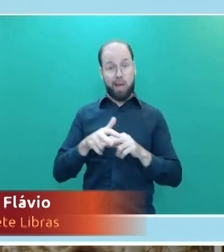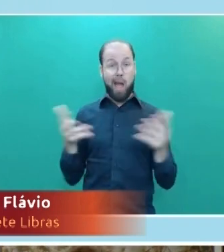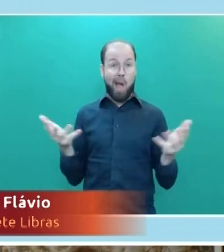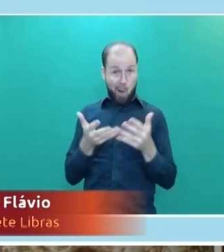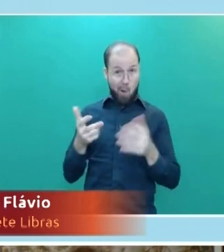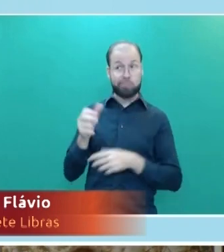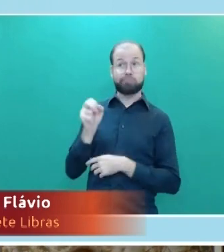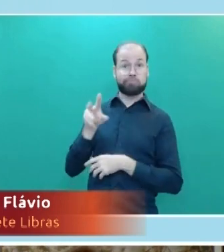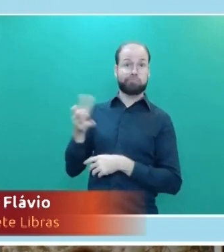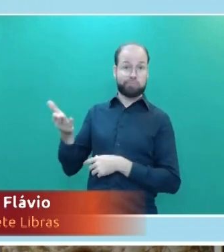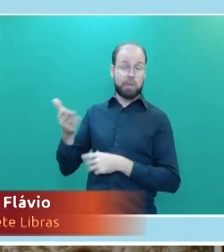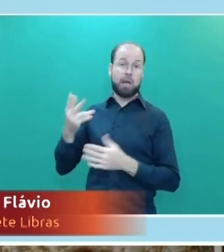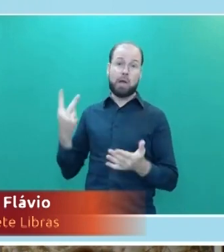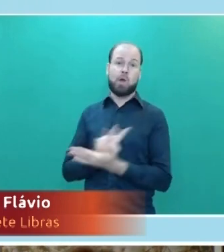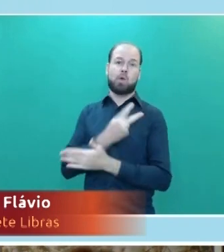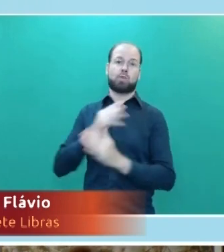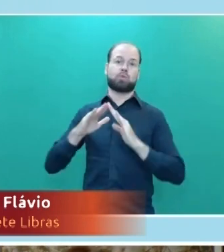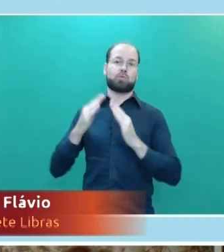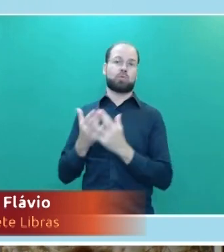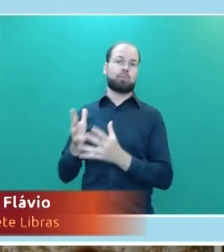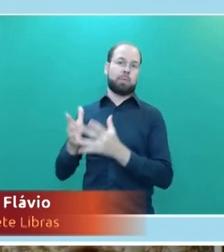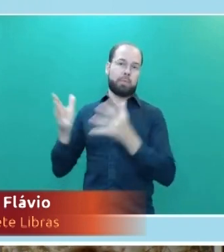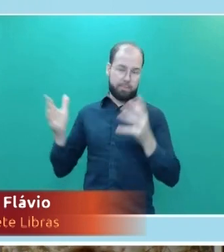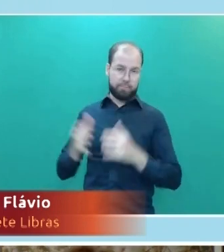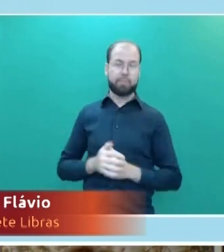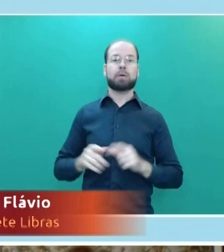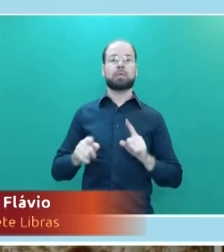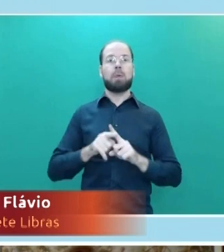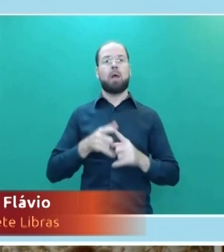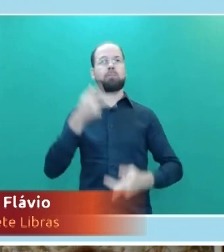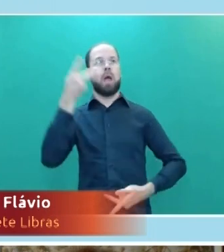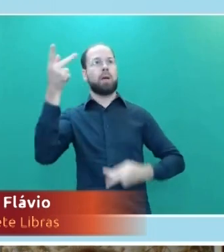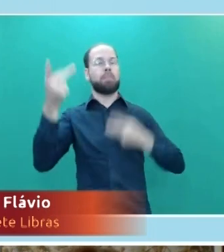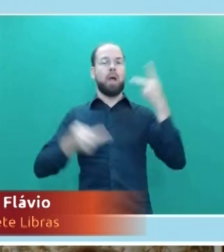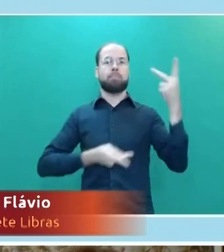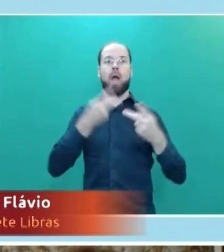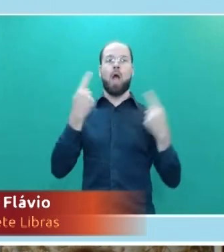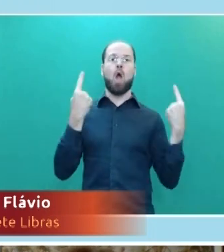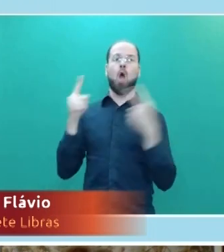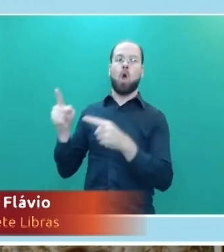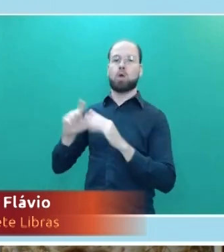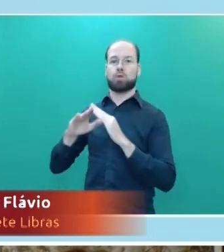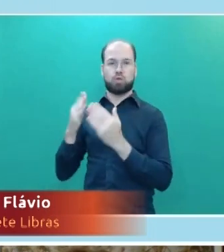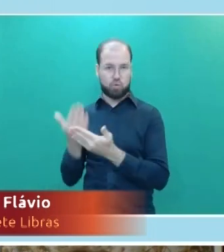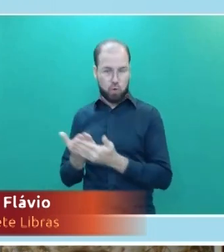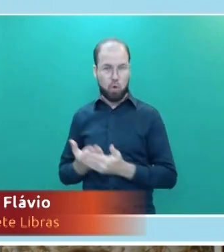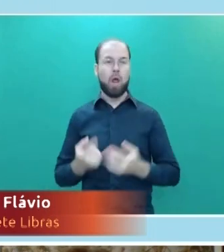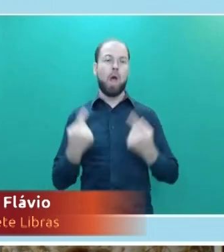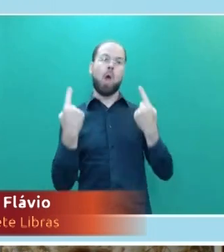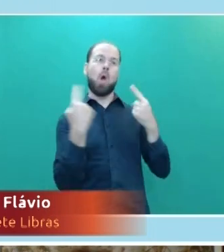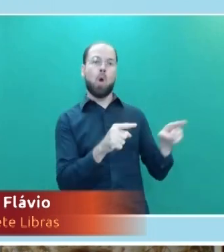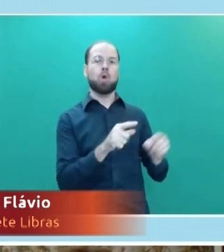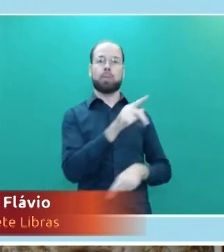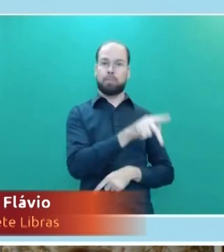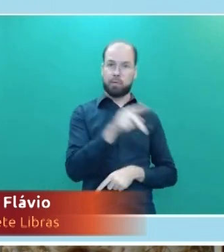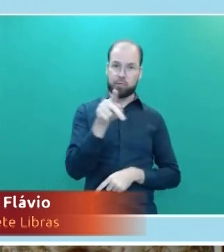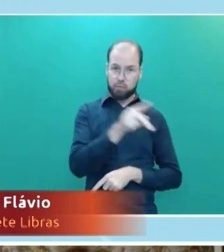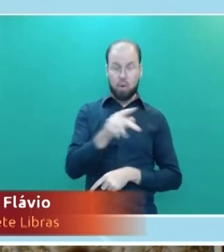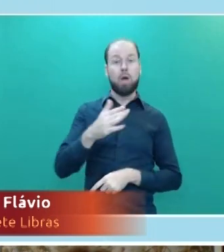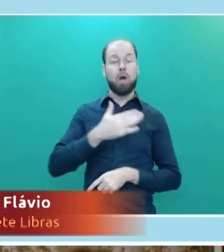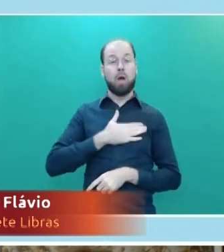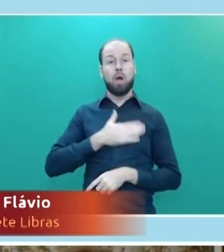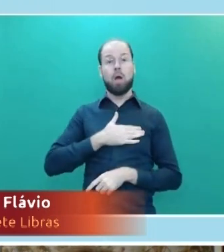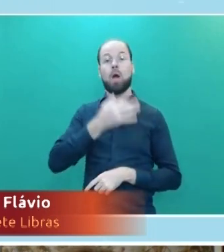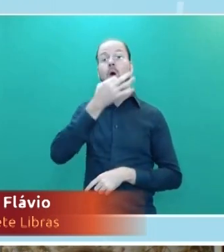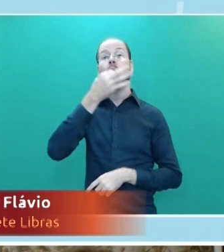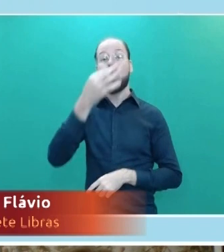escolas. Esse discurso contra a escola, contra os professores, contribui, a meu ver, para